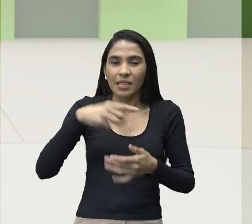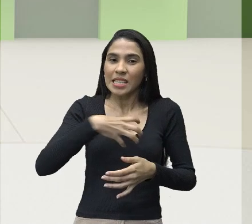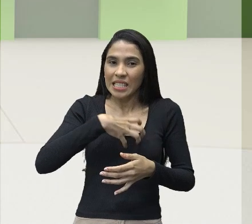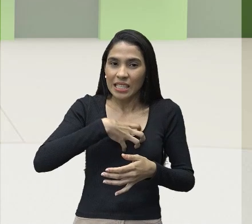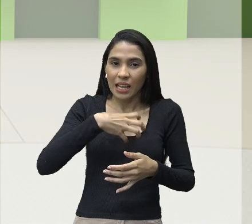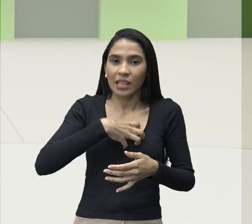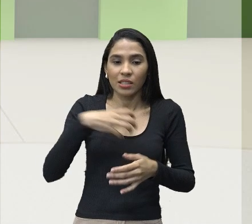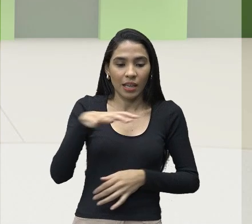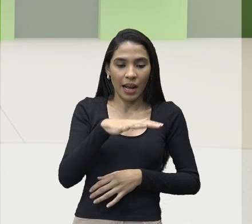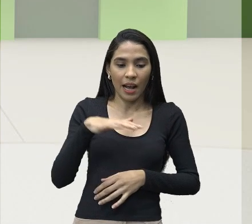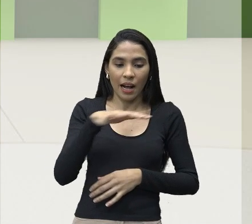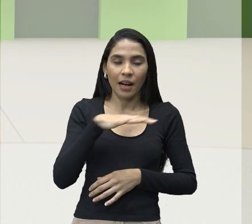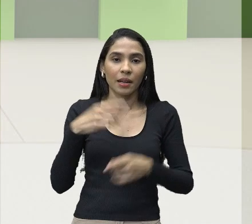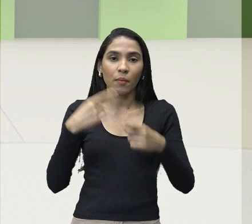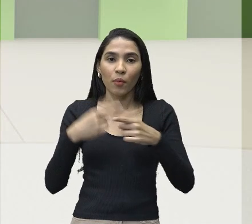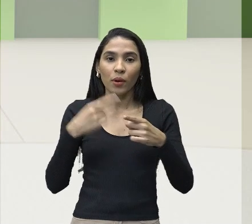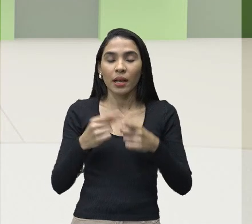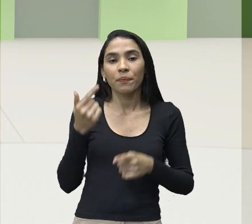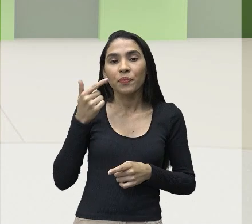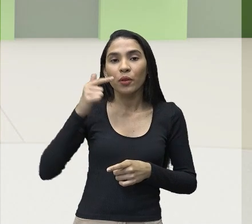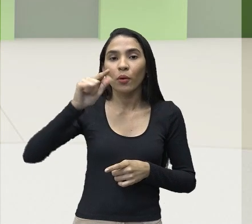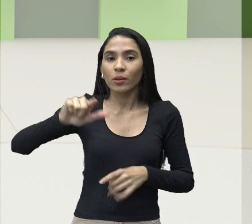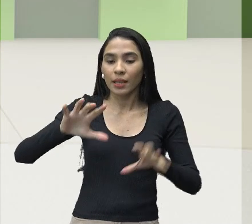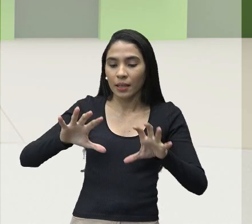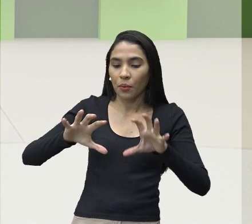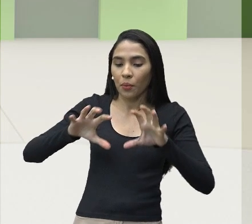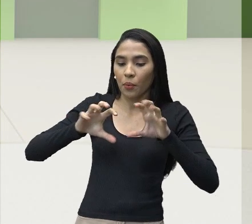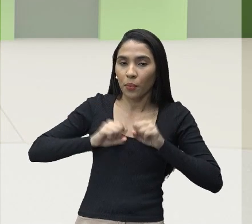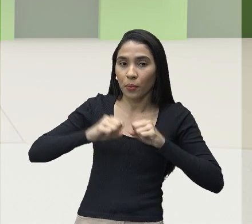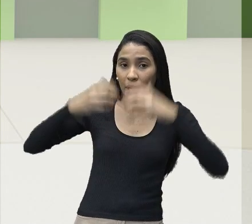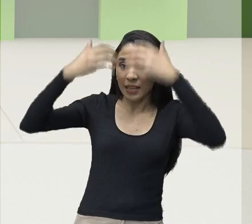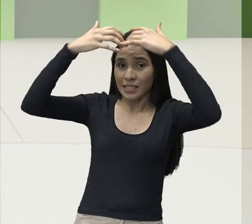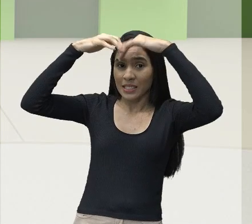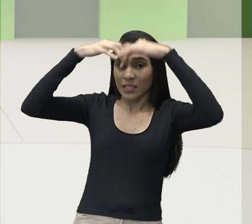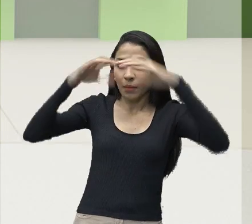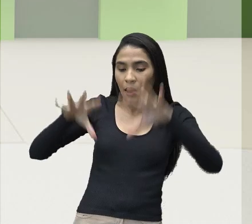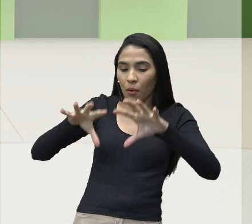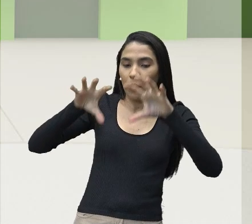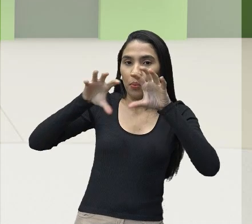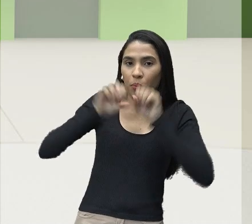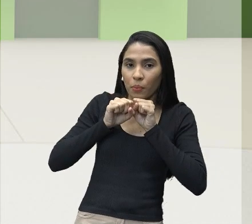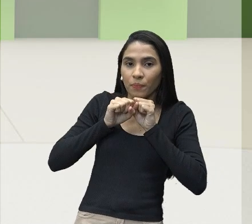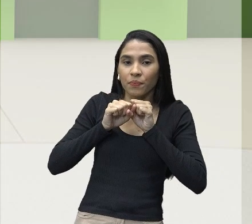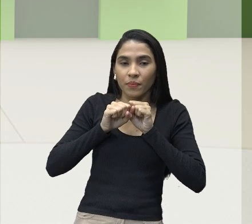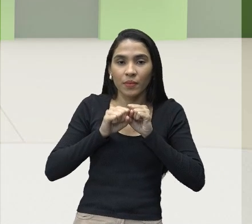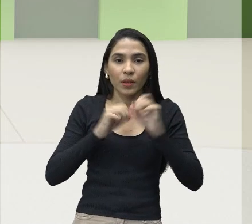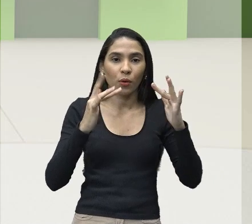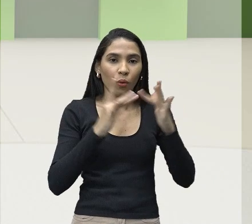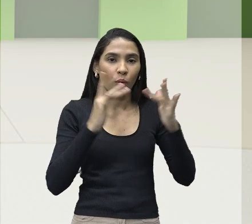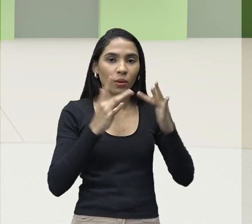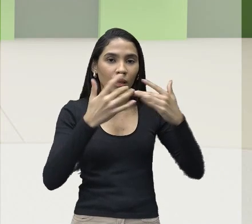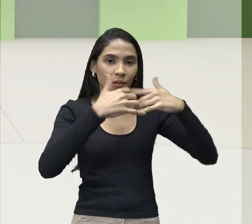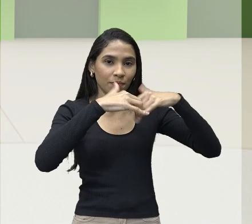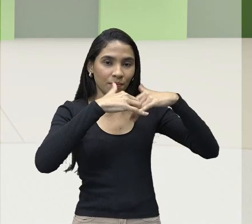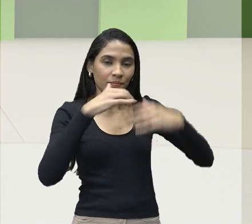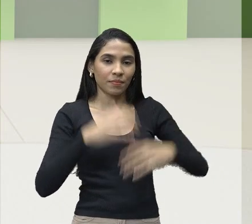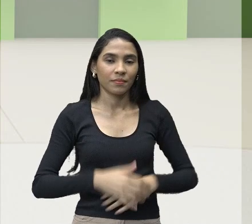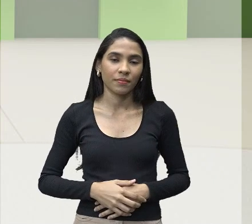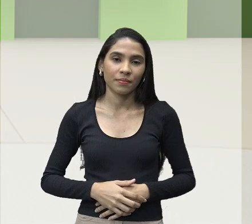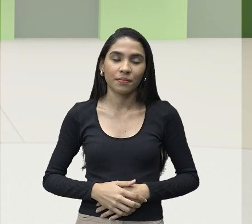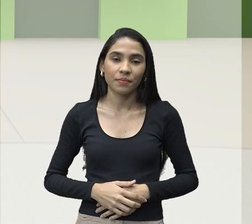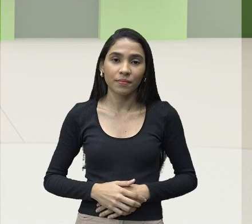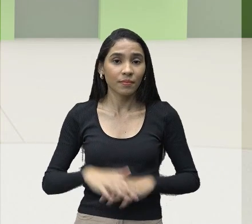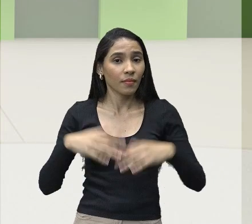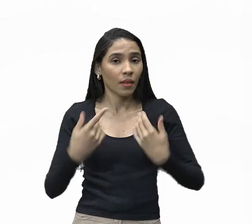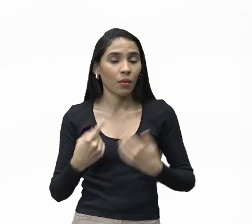ambiente porque ele consegue captar e levar ali aquela mensagem até o nosso cérebro, por exemplo, tá bom? E aí a